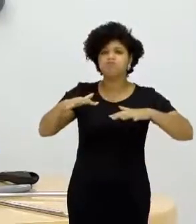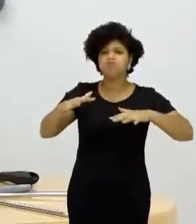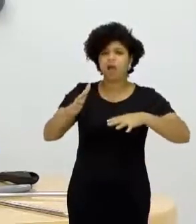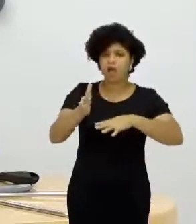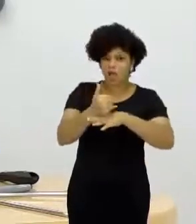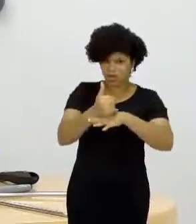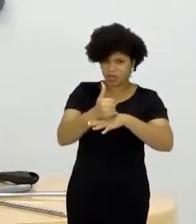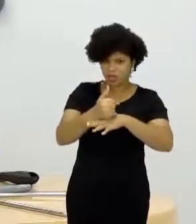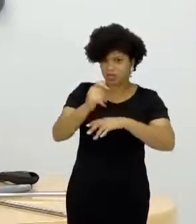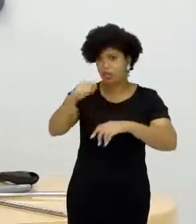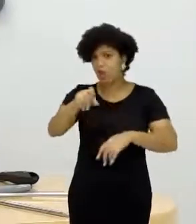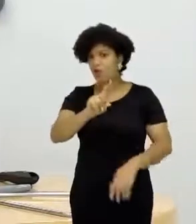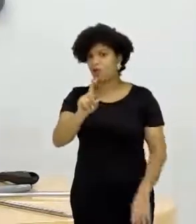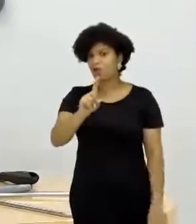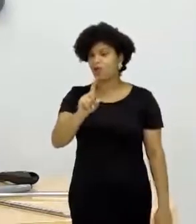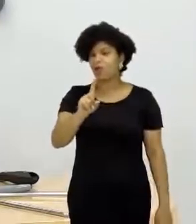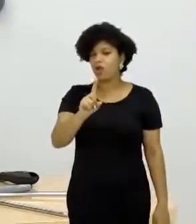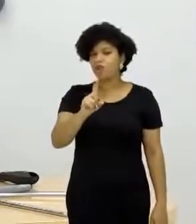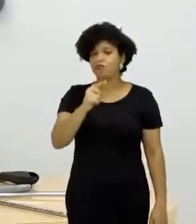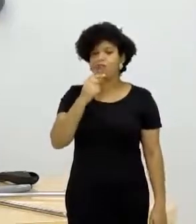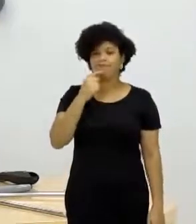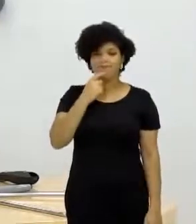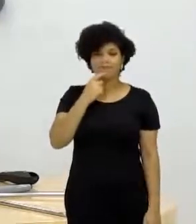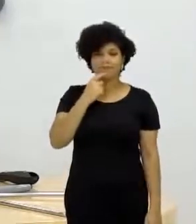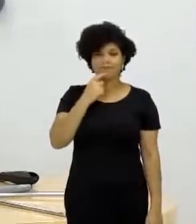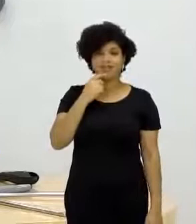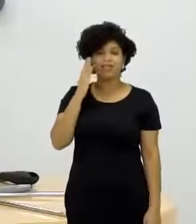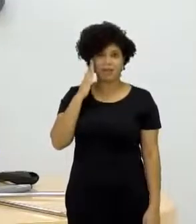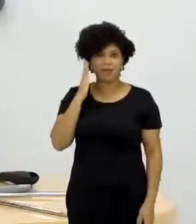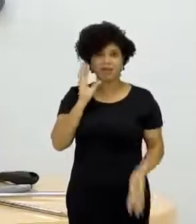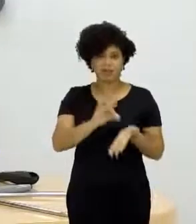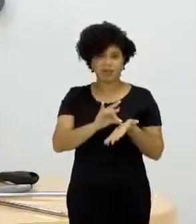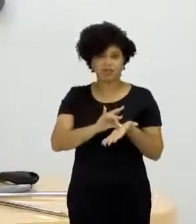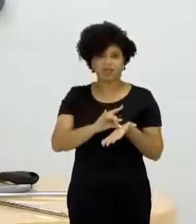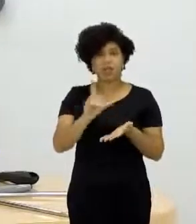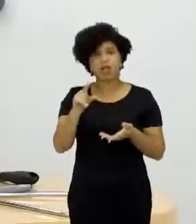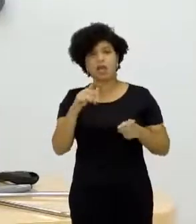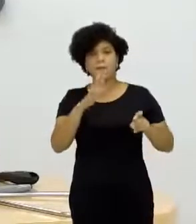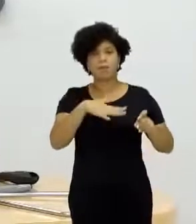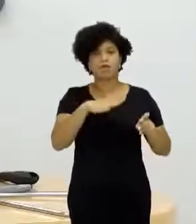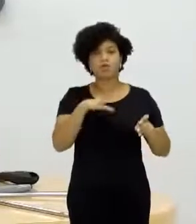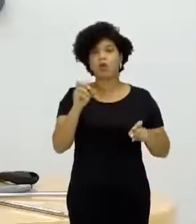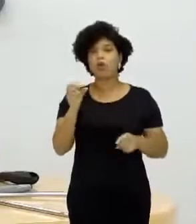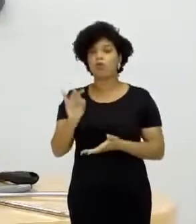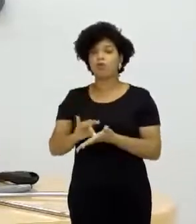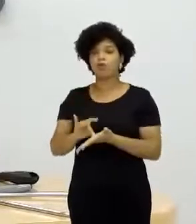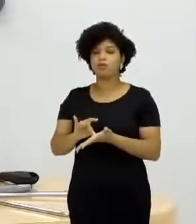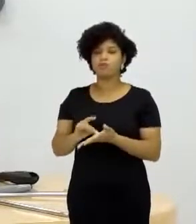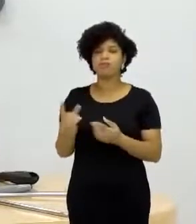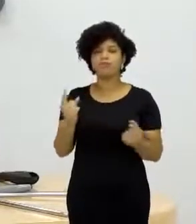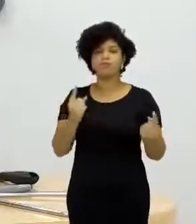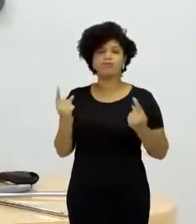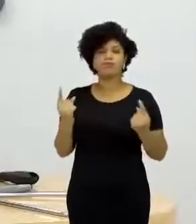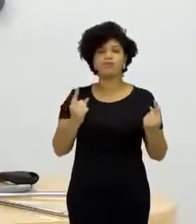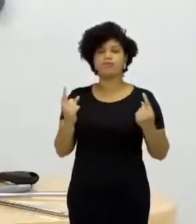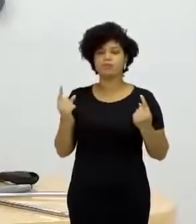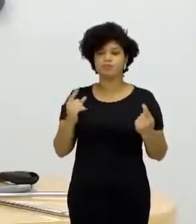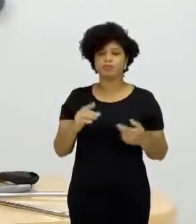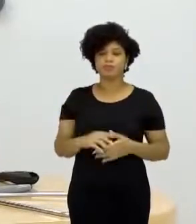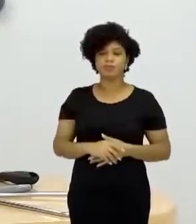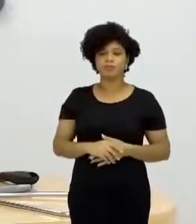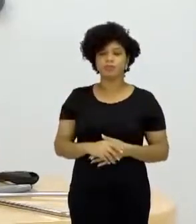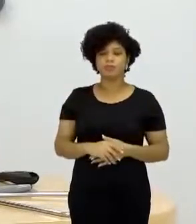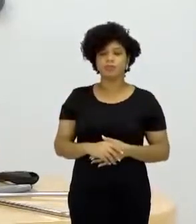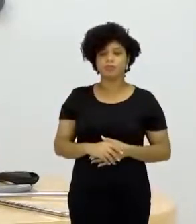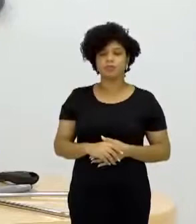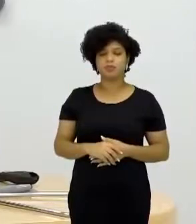posso prever esse terremoto? Né? Chegar lá e fazer, né, a previsão desse terremoto? Mito ou realidade? E aí, coloca